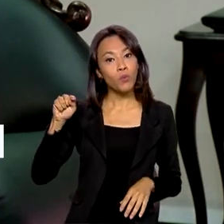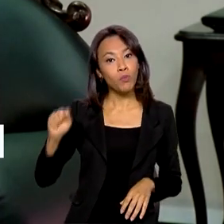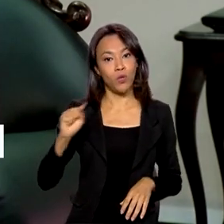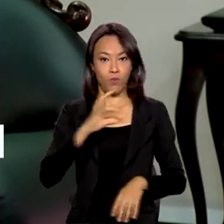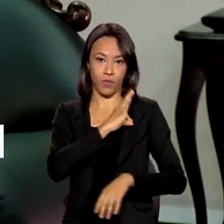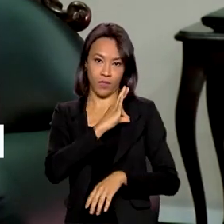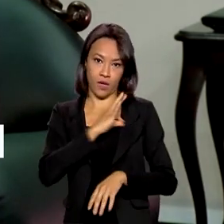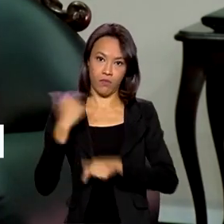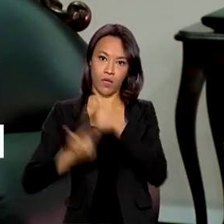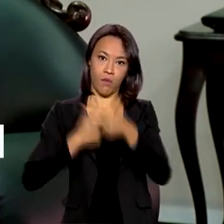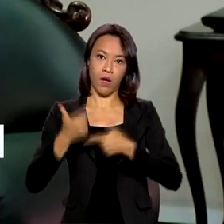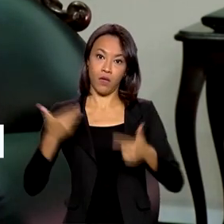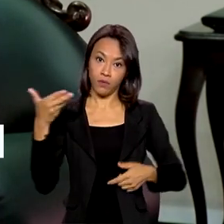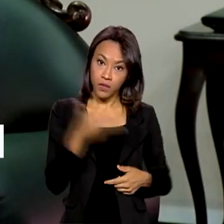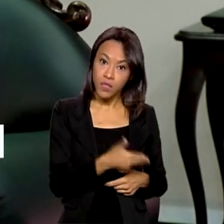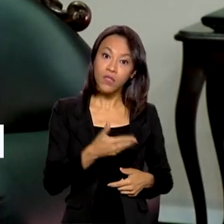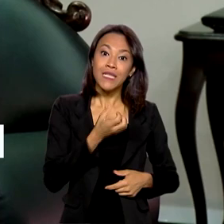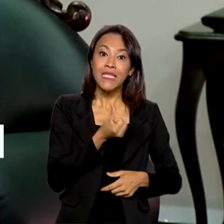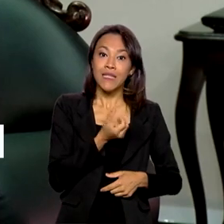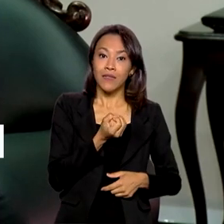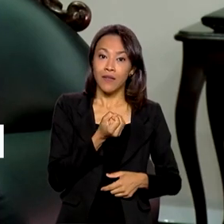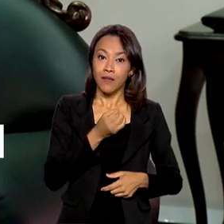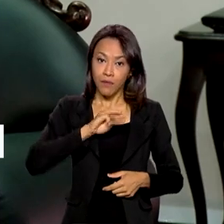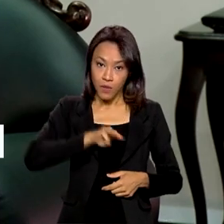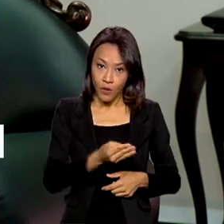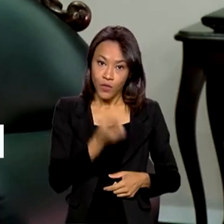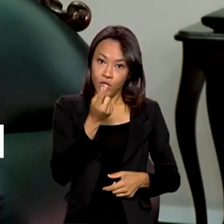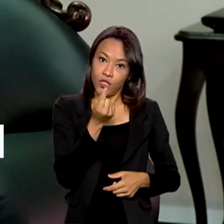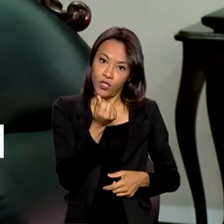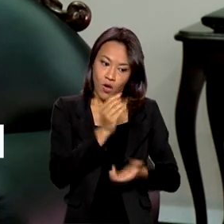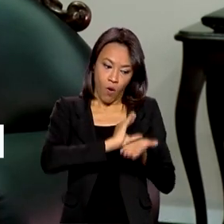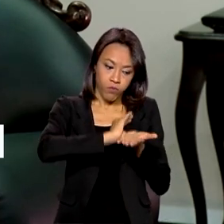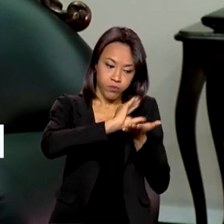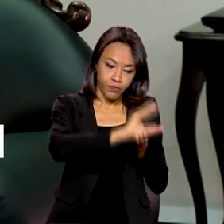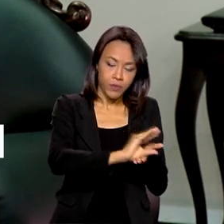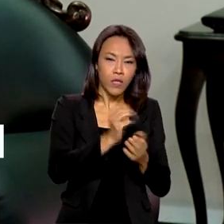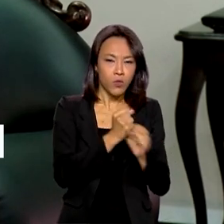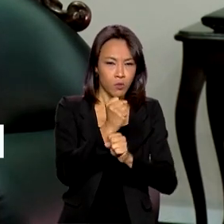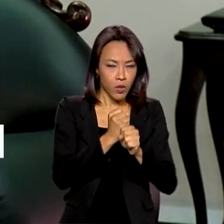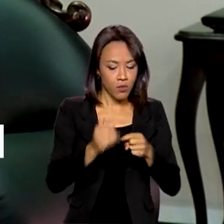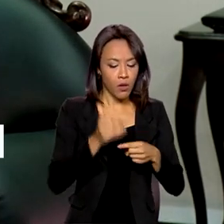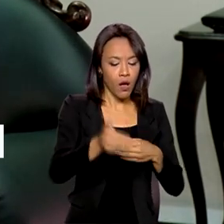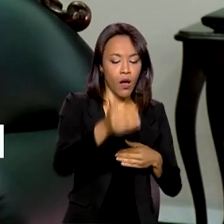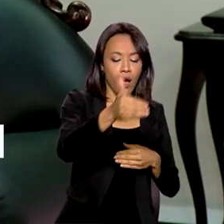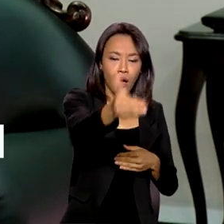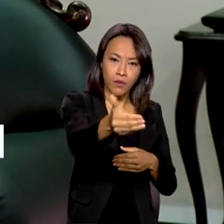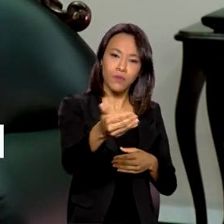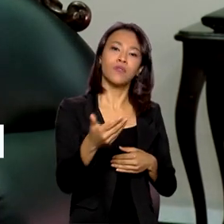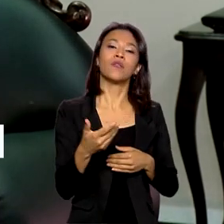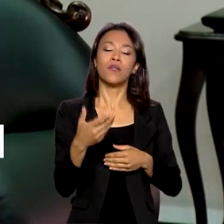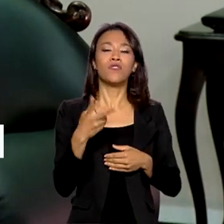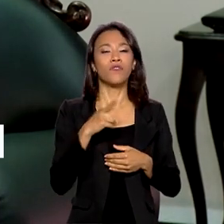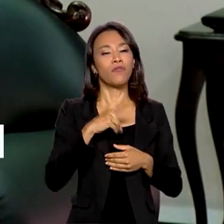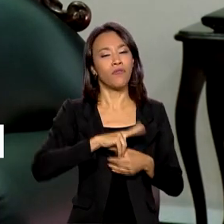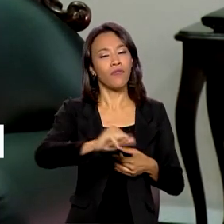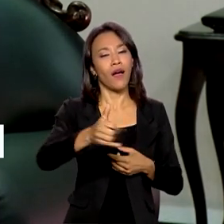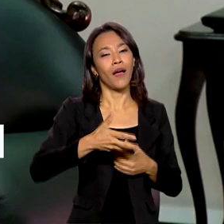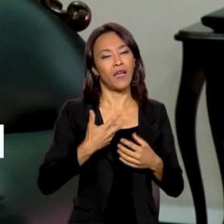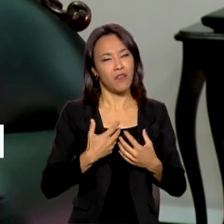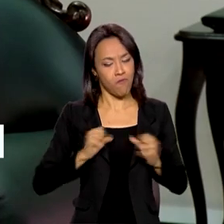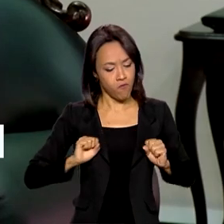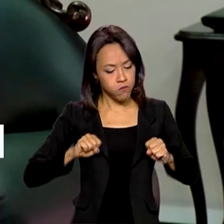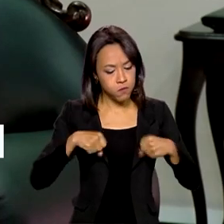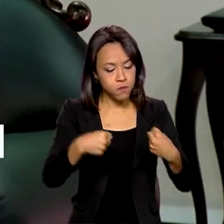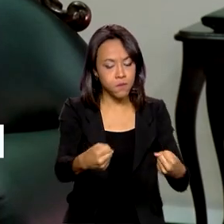trabalhando nessa operação 60 milhões de reais investidos e nos E aí principalmente 2022 a gente quer começar novamente com